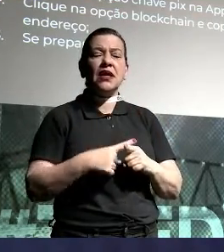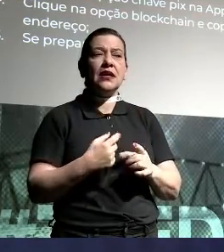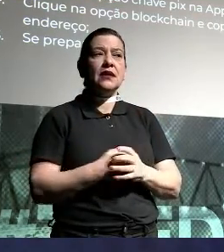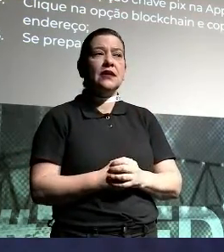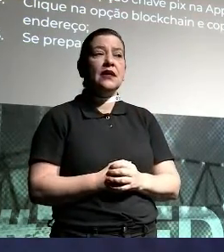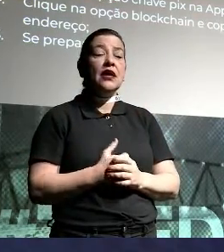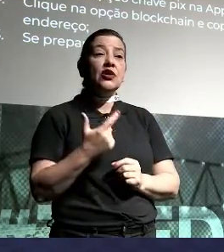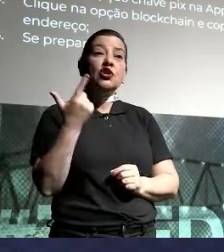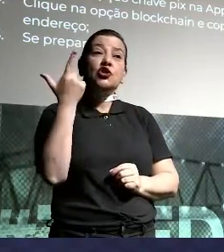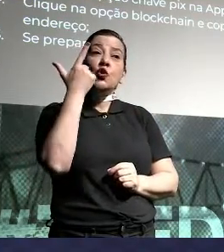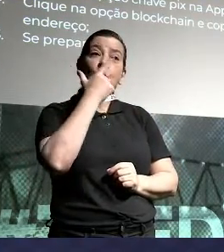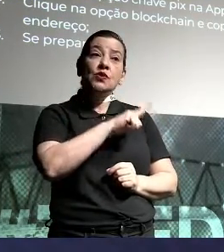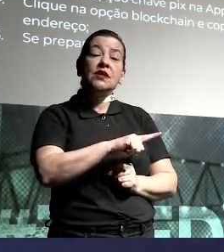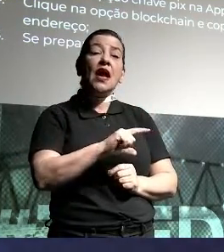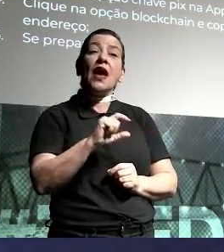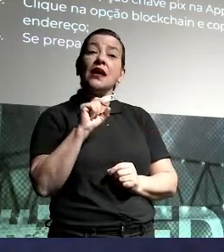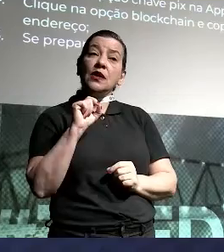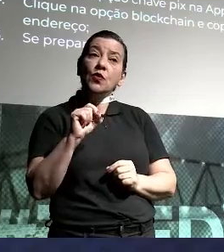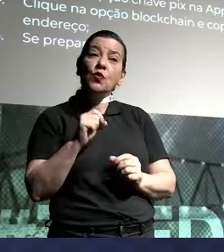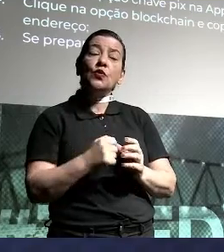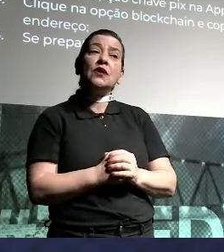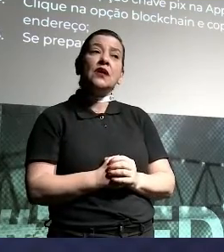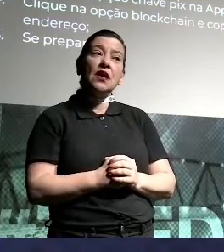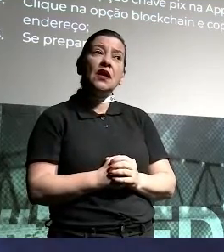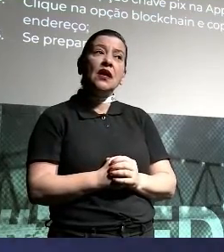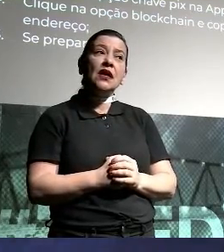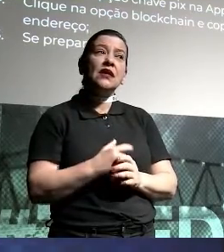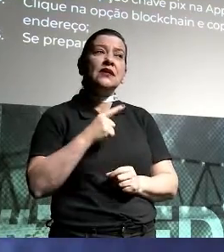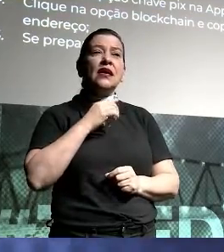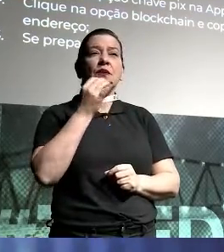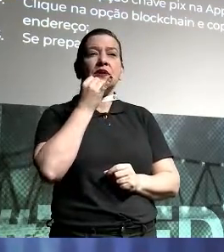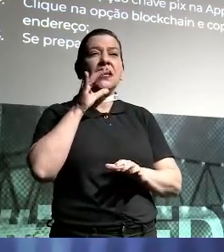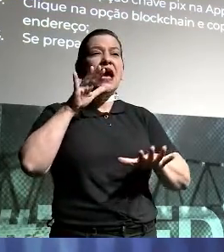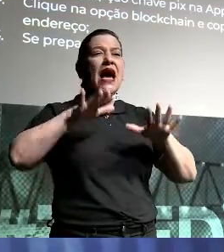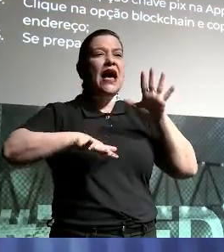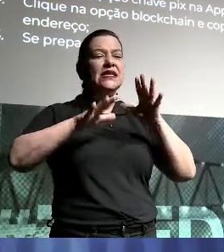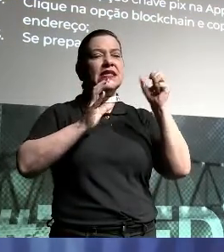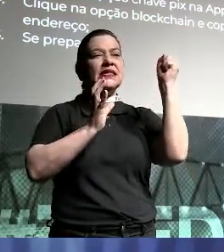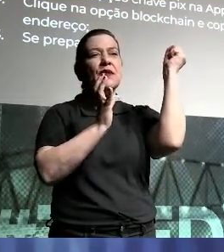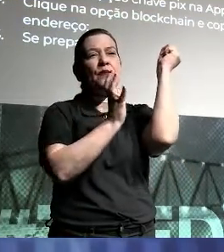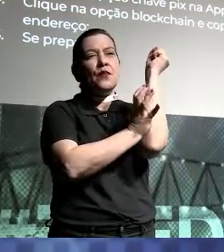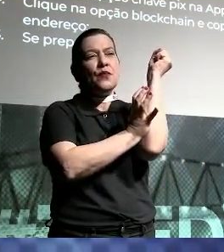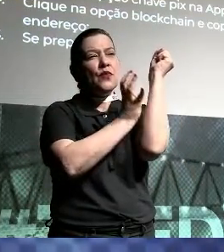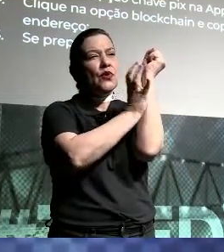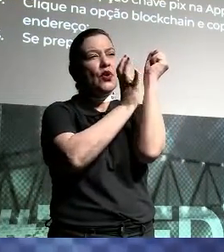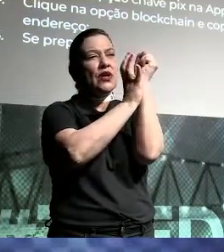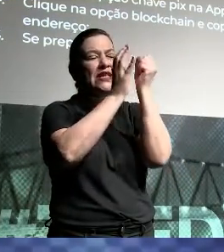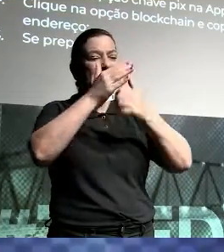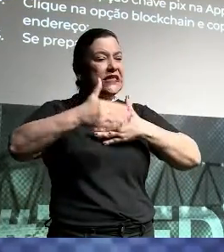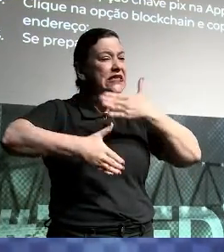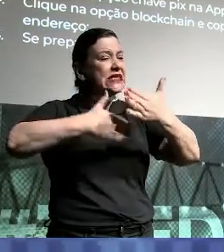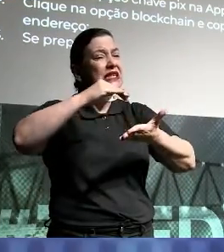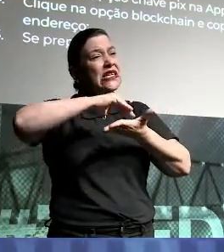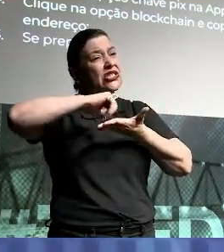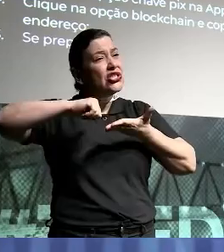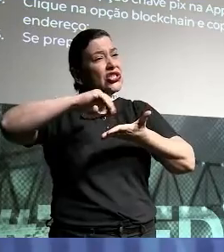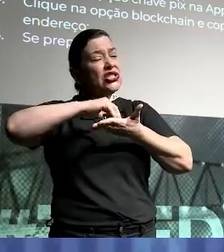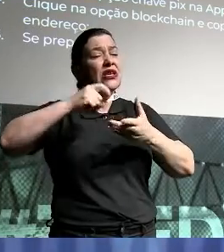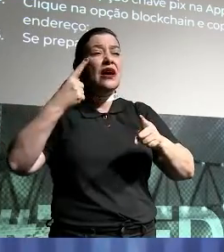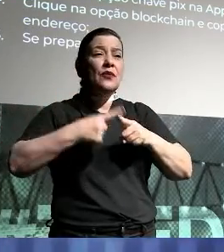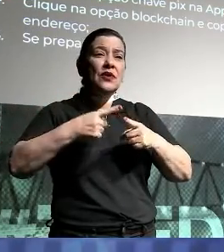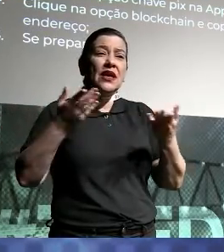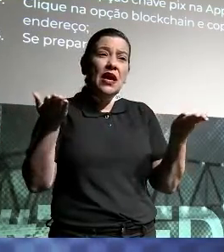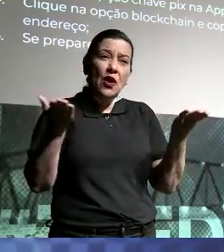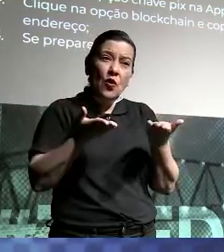gente consegue, com isso, tirar muitos intermediários e muita burocracia do processo. Né? Porque hoje o processo de